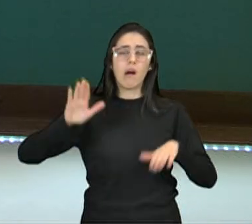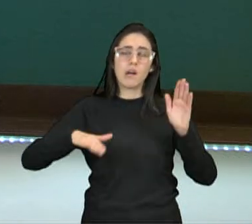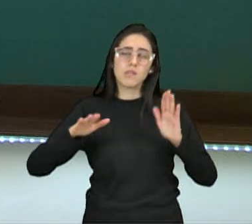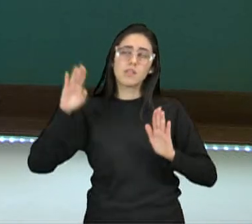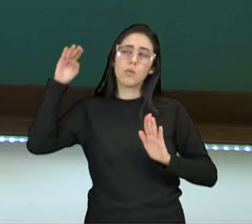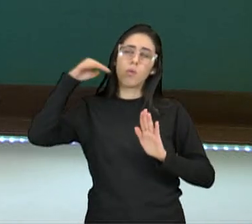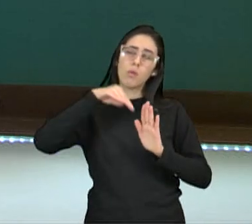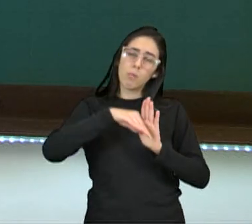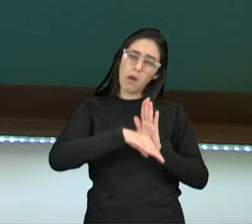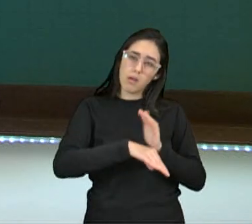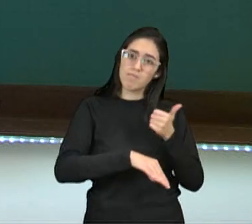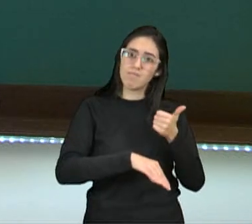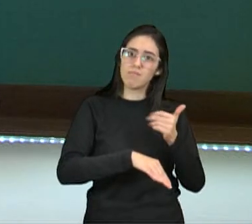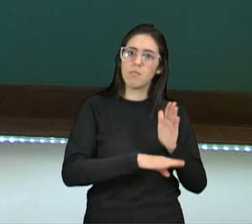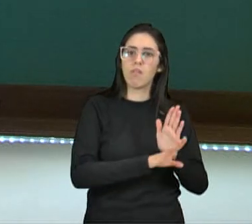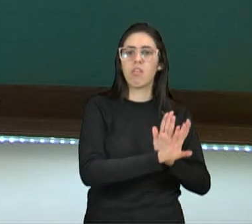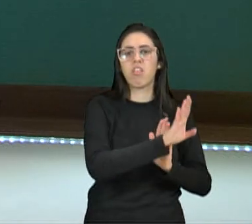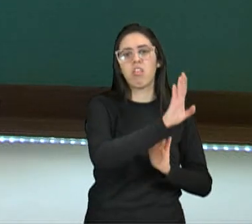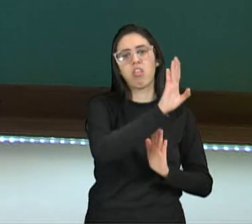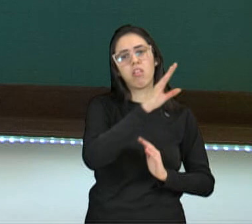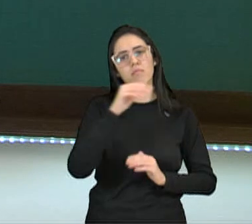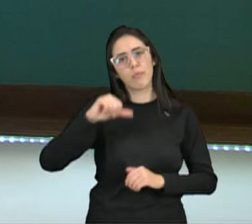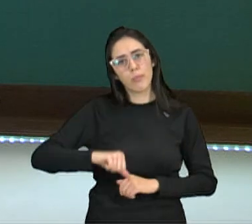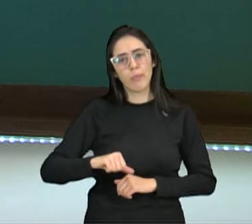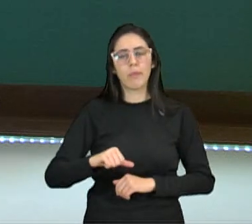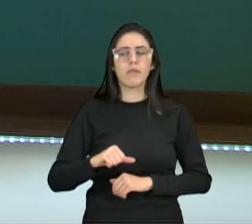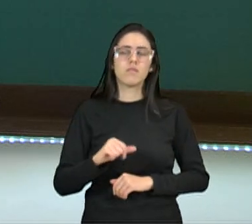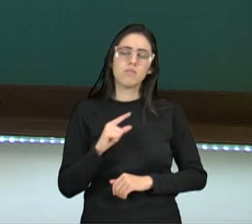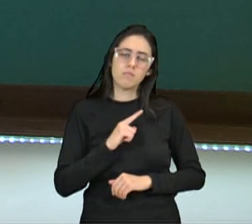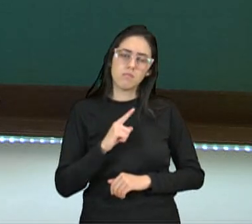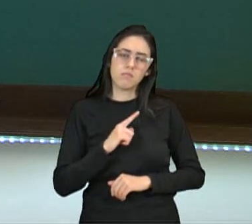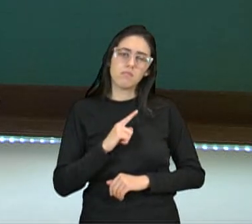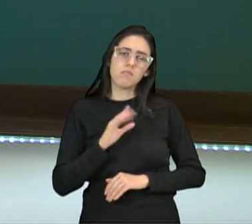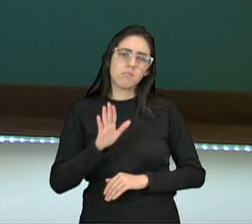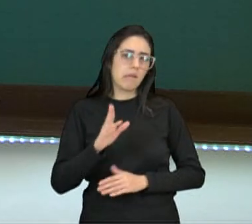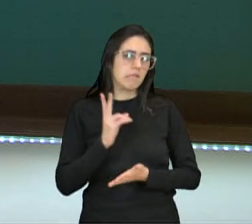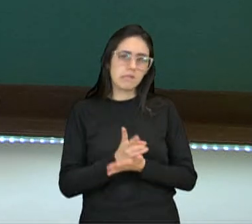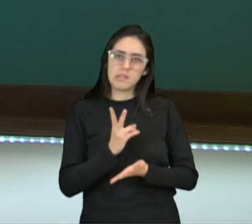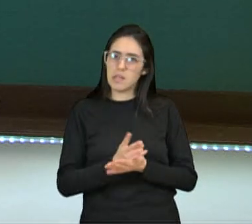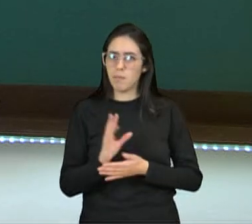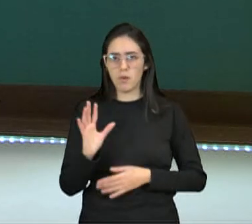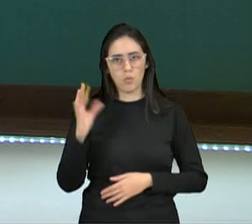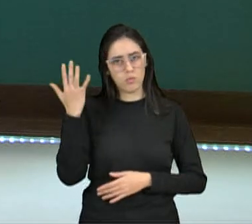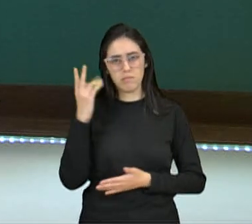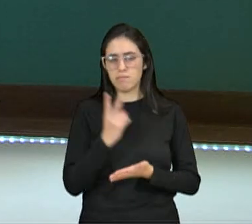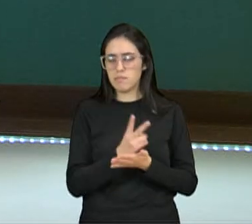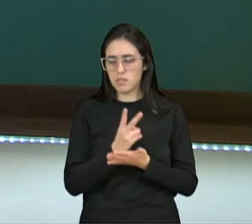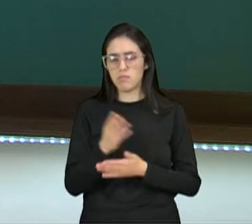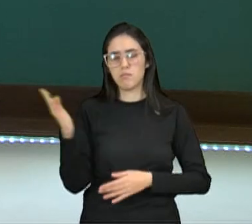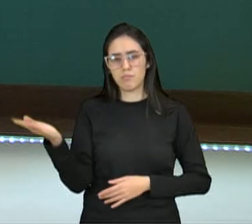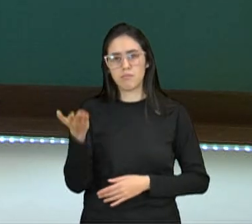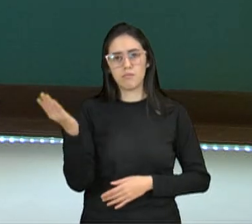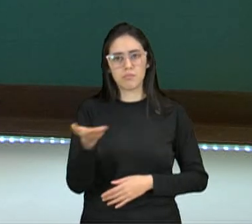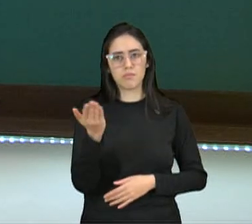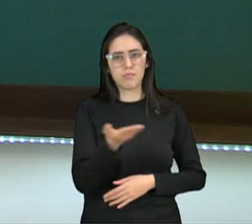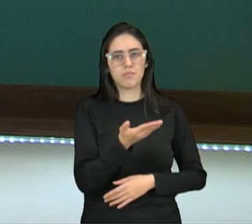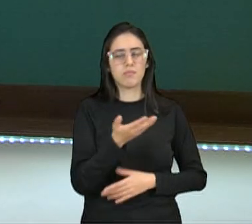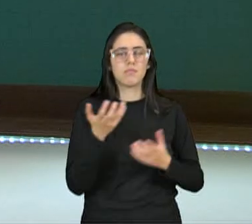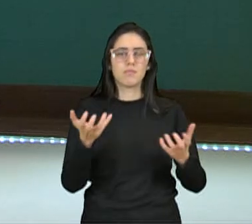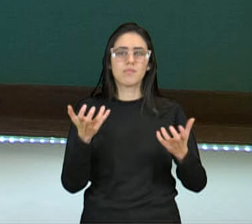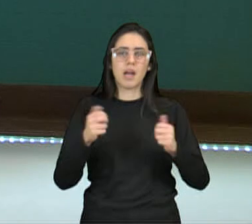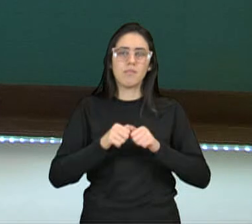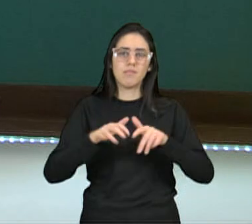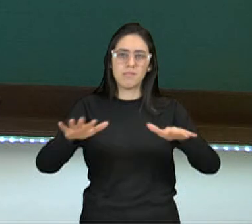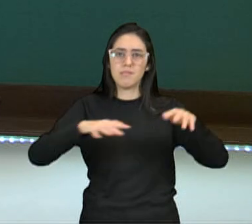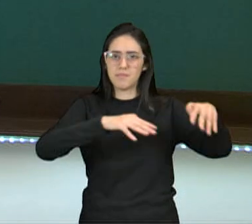né, aumenta um pouco mais ou diminui, mas sempre está acontecendo esse desmatamento para a expansão da